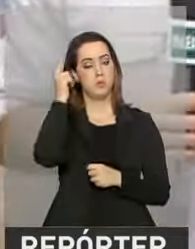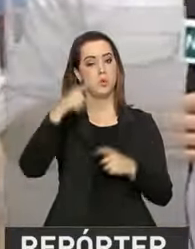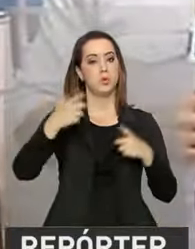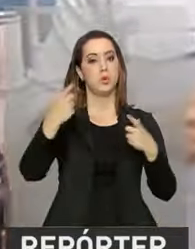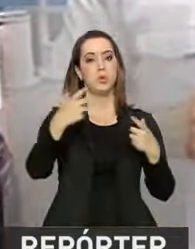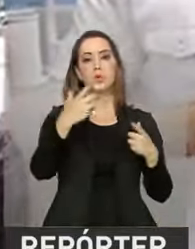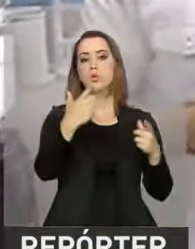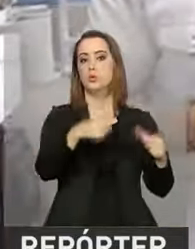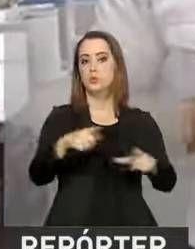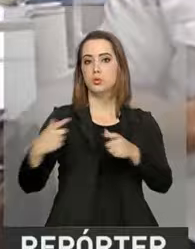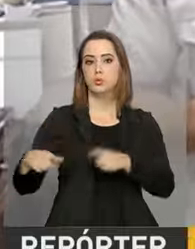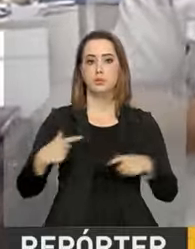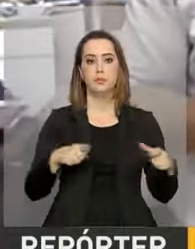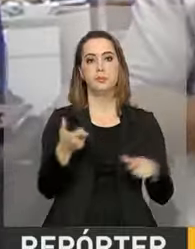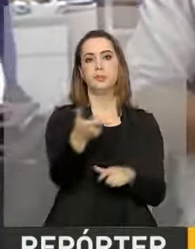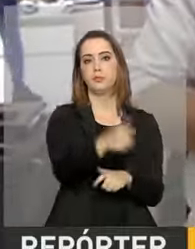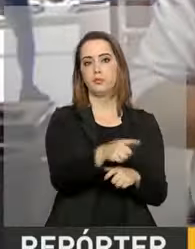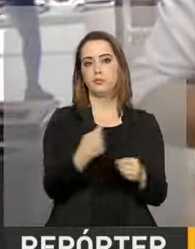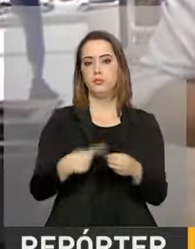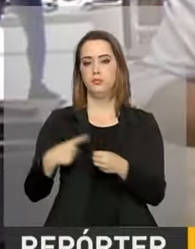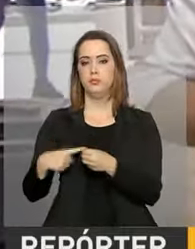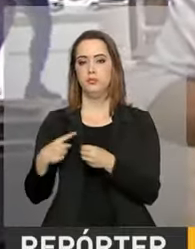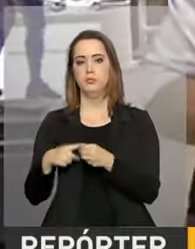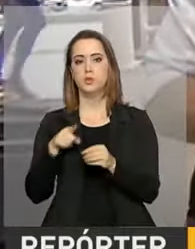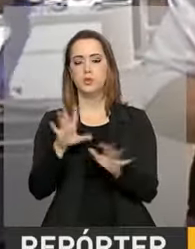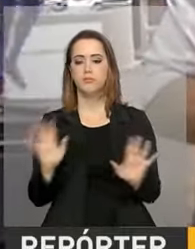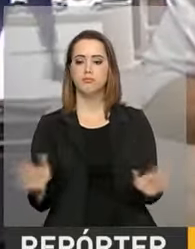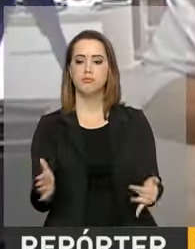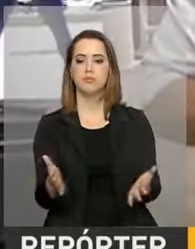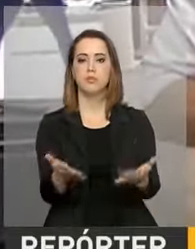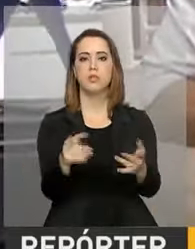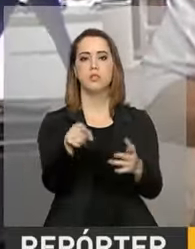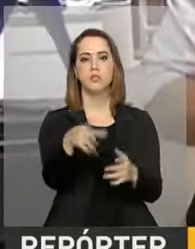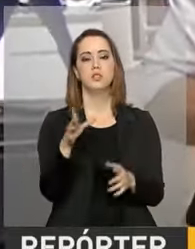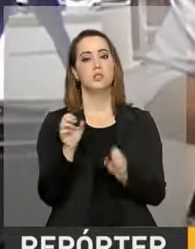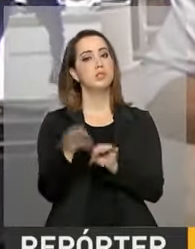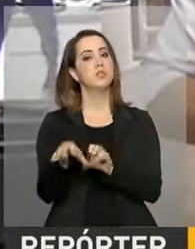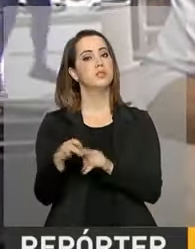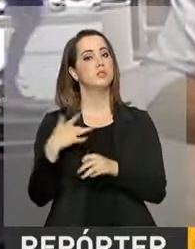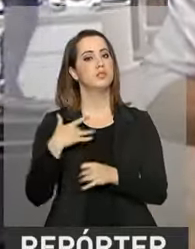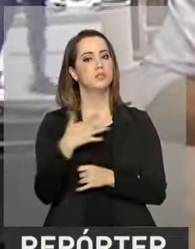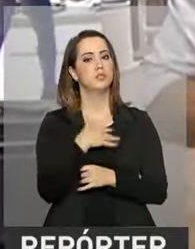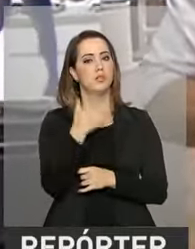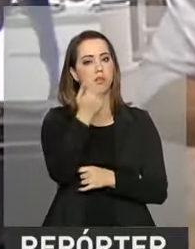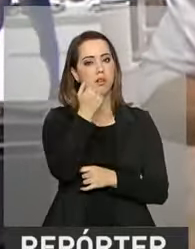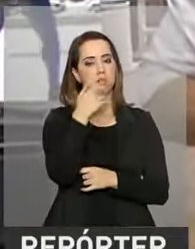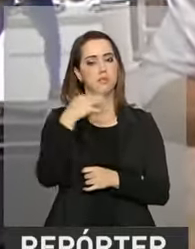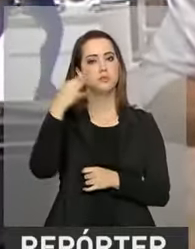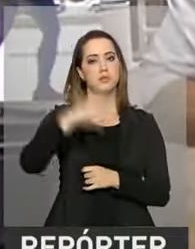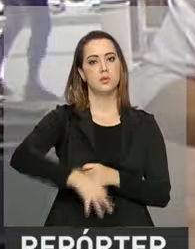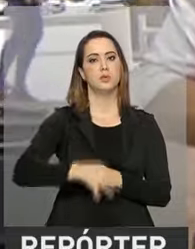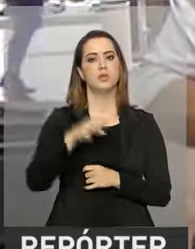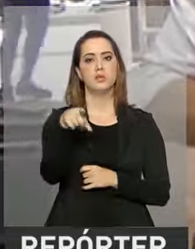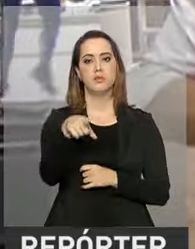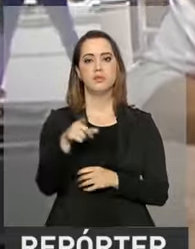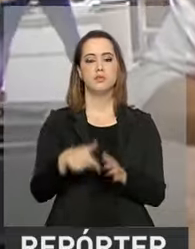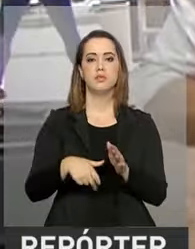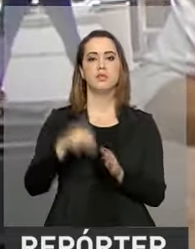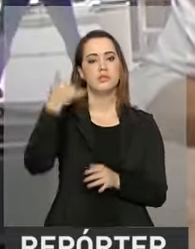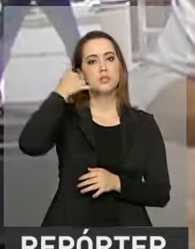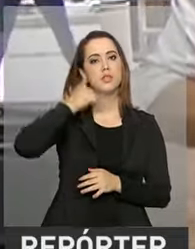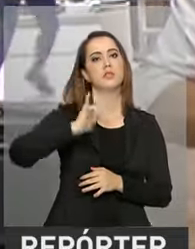da Saúde. A ideia é promover atividades físicas, educação em saúde e alimentação saudável, além de